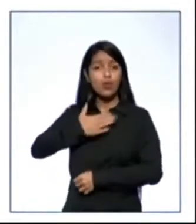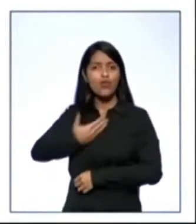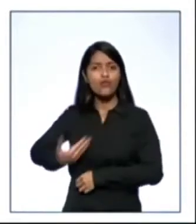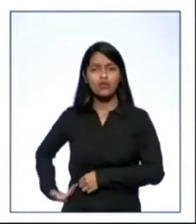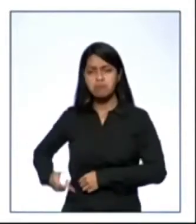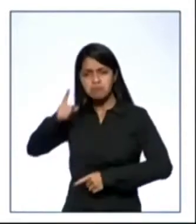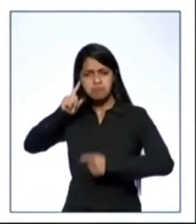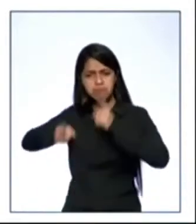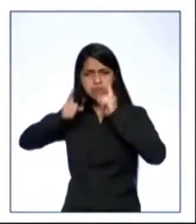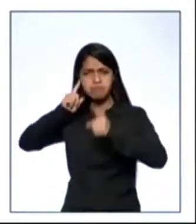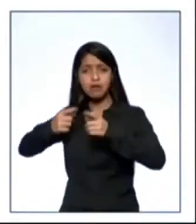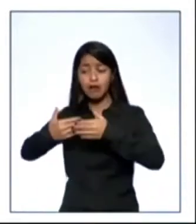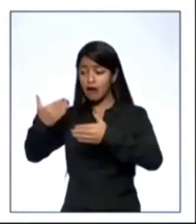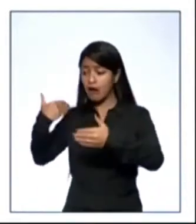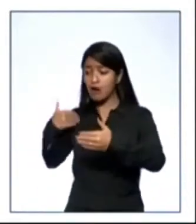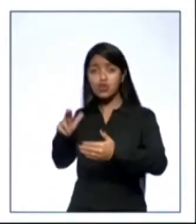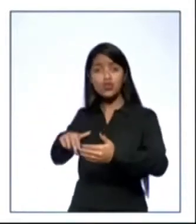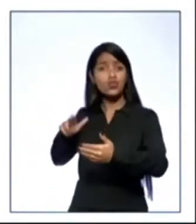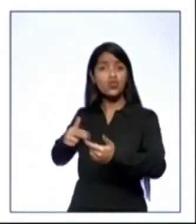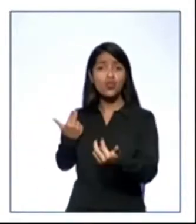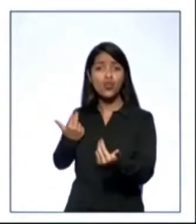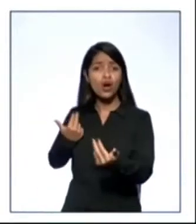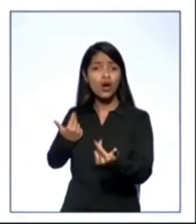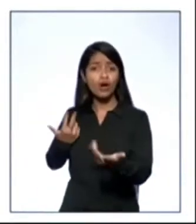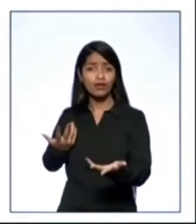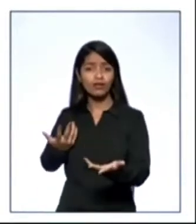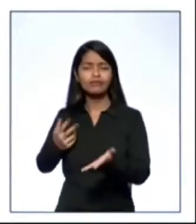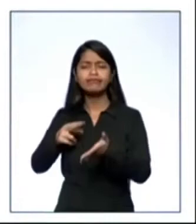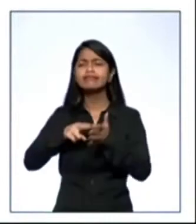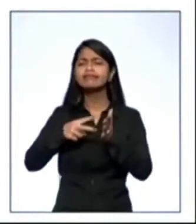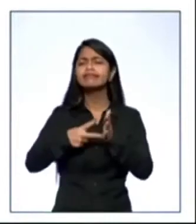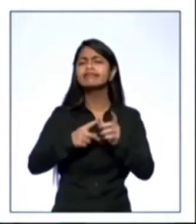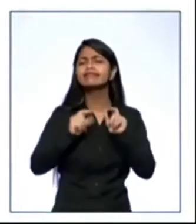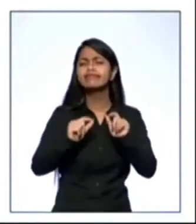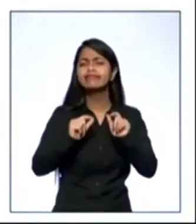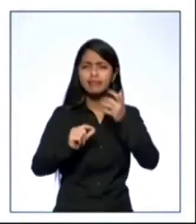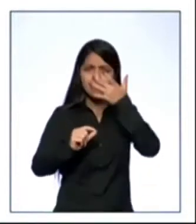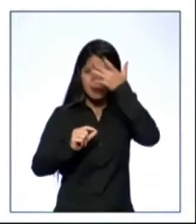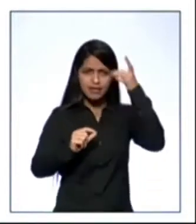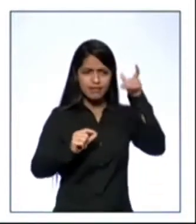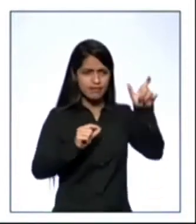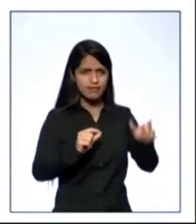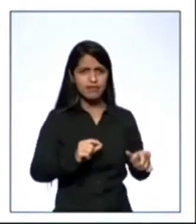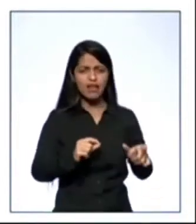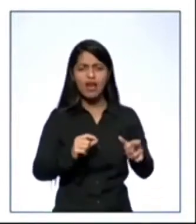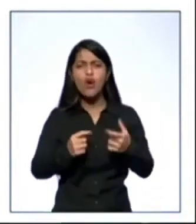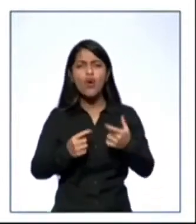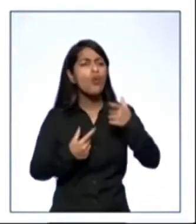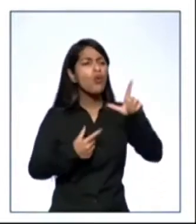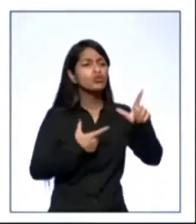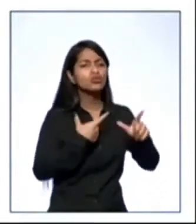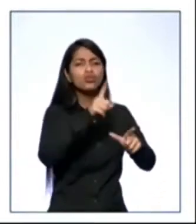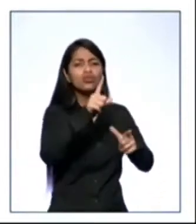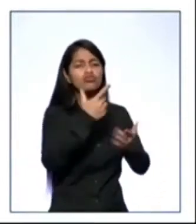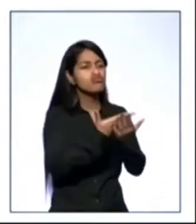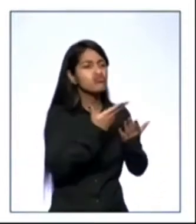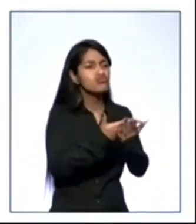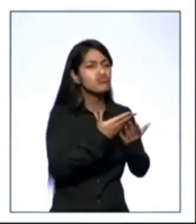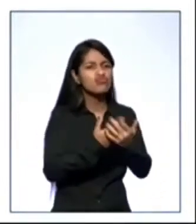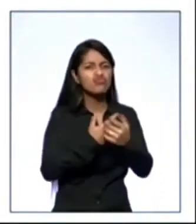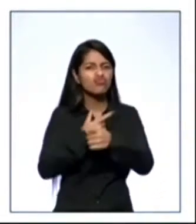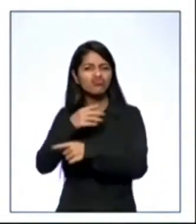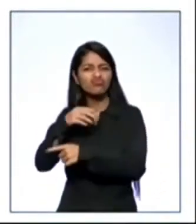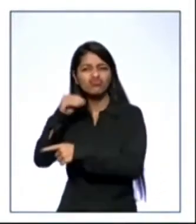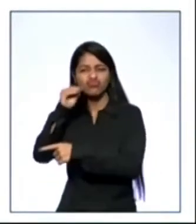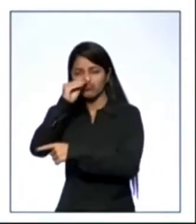ocorrido. Ou seja, em outras palavras, quem seria tão apaixonadamente devotado a outros assuntos, né, estudos, a ponto de considerar